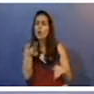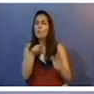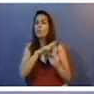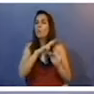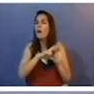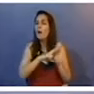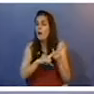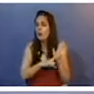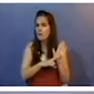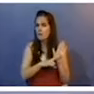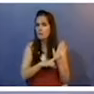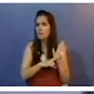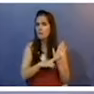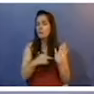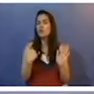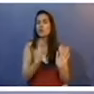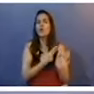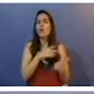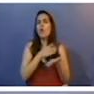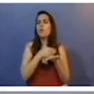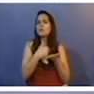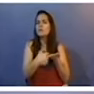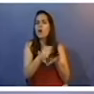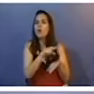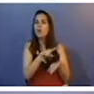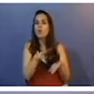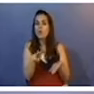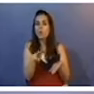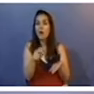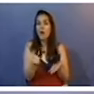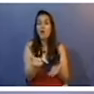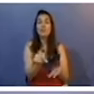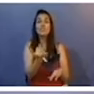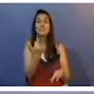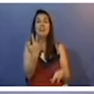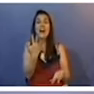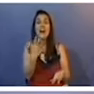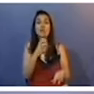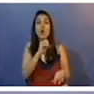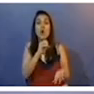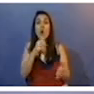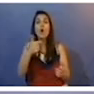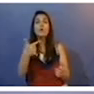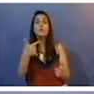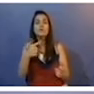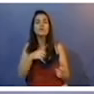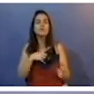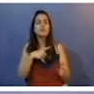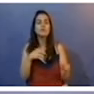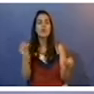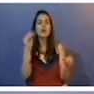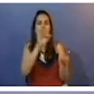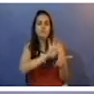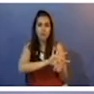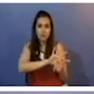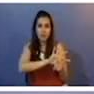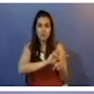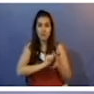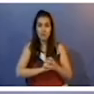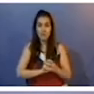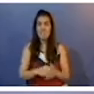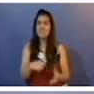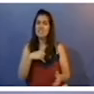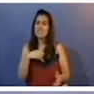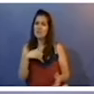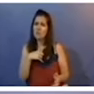aqui. Então, a gente começa o nome pelo prefixo da quantidade de oxigênio que a gente tem na fórmula. Então, se eu